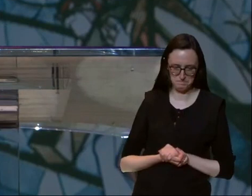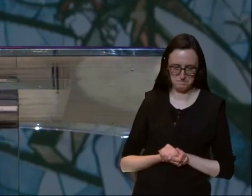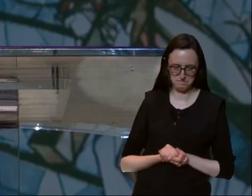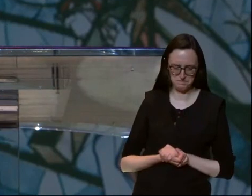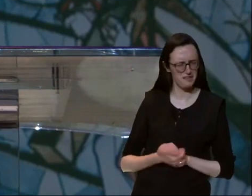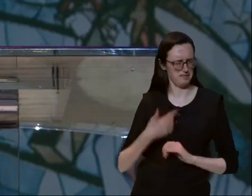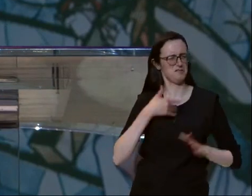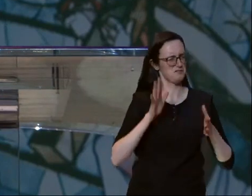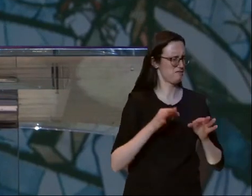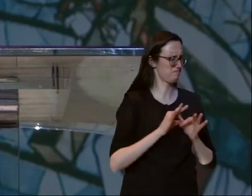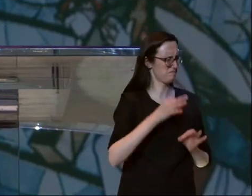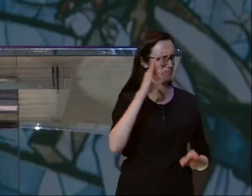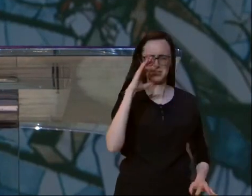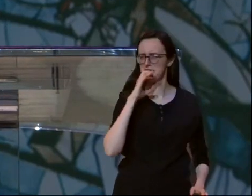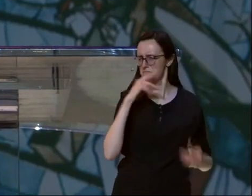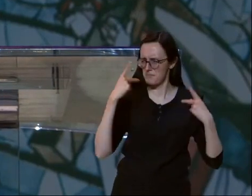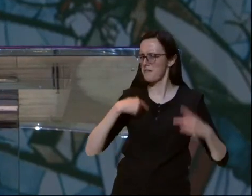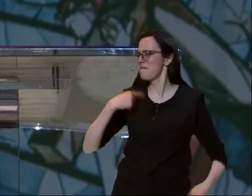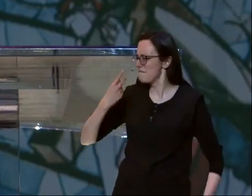eu falei isso tudo mesmo, menino?